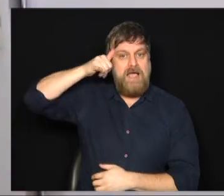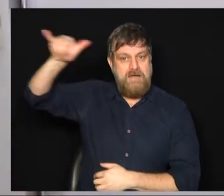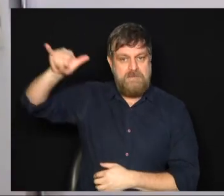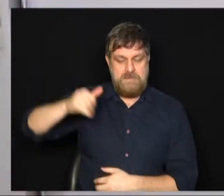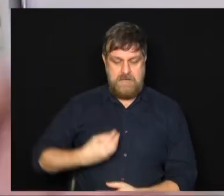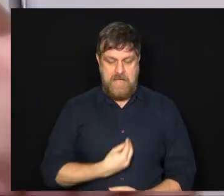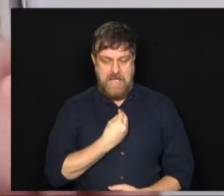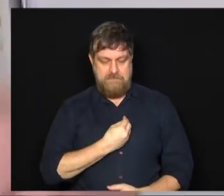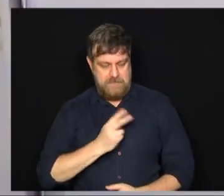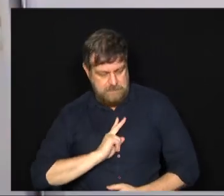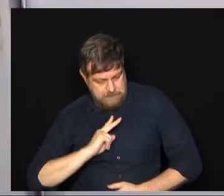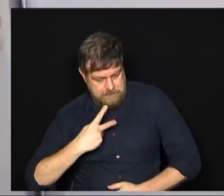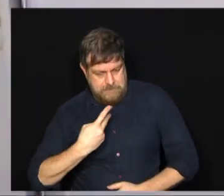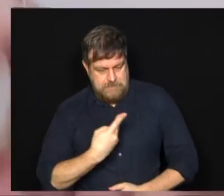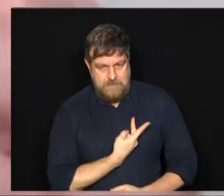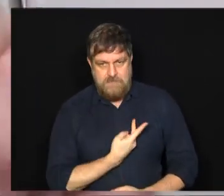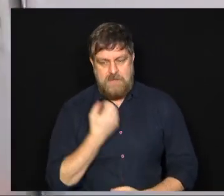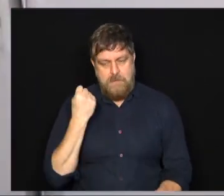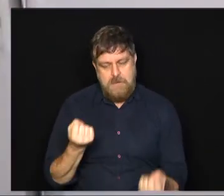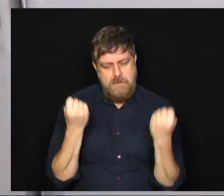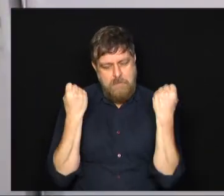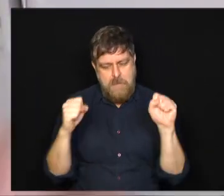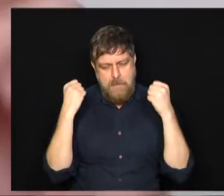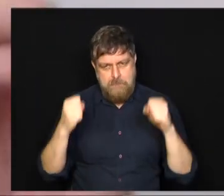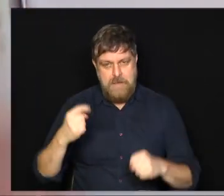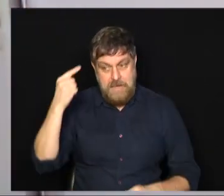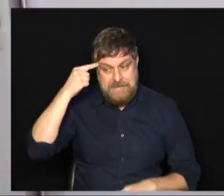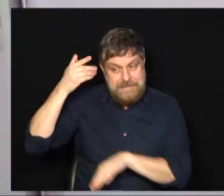seu estilo de vida. Atividade física, atividade